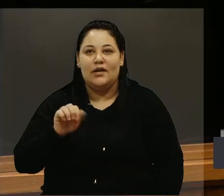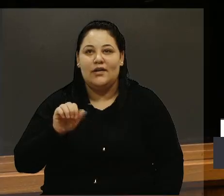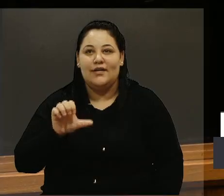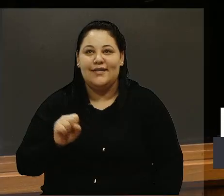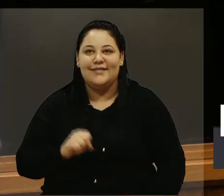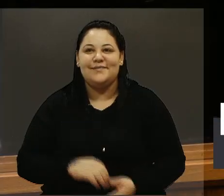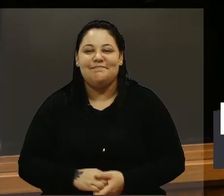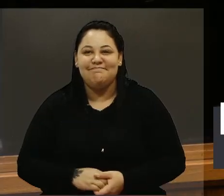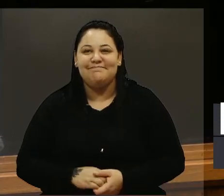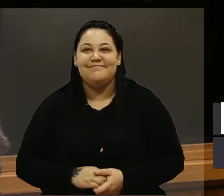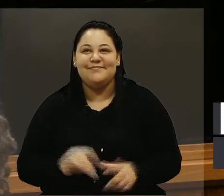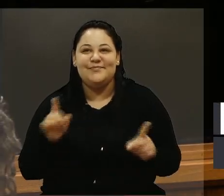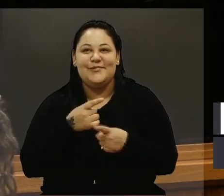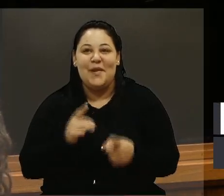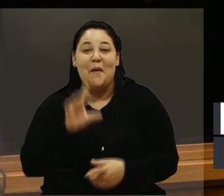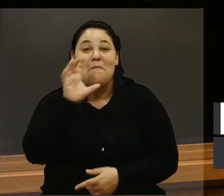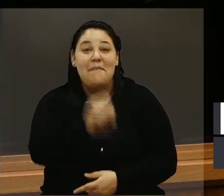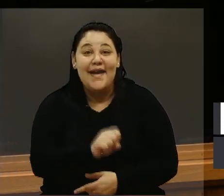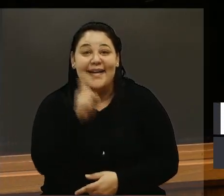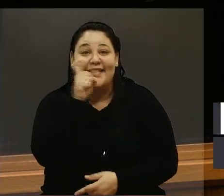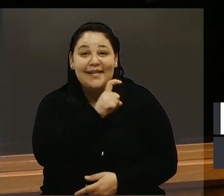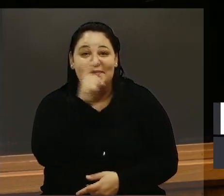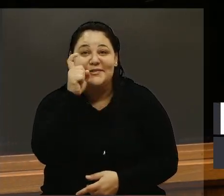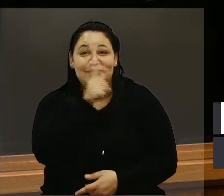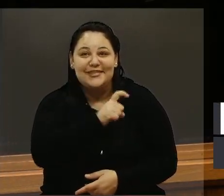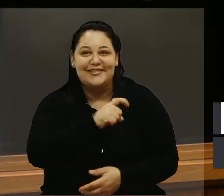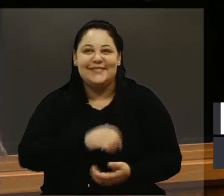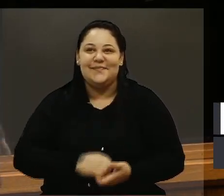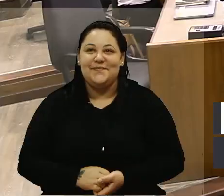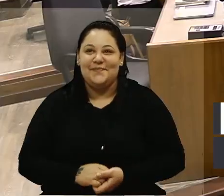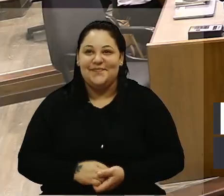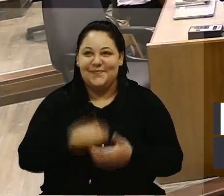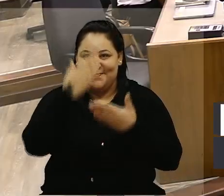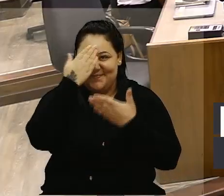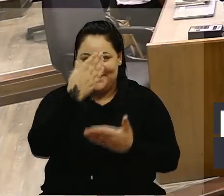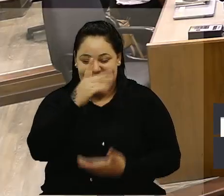Para concluir, vereador. Obrigado, presidente. Obrigado, vereador Cláudio Libardi.